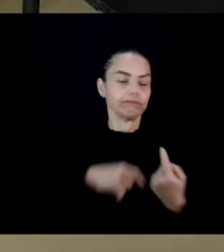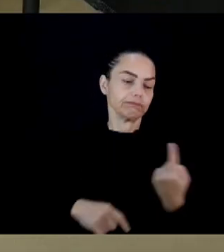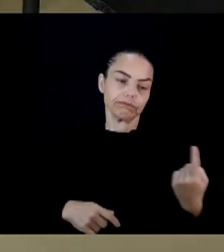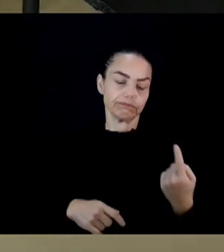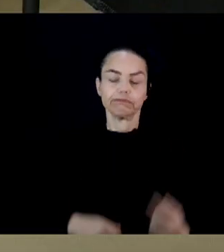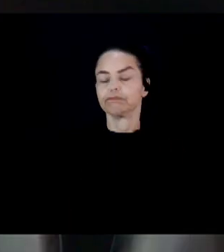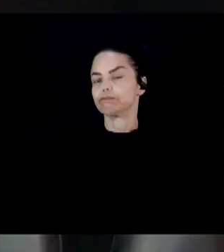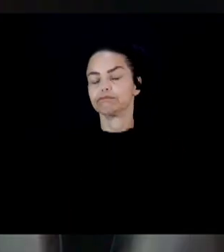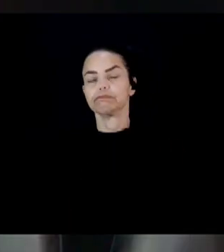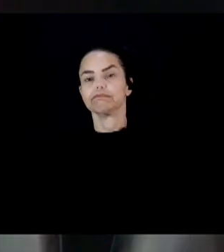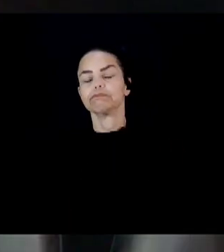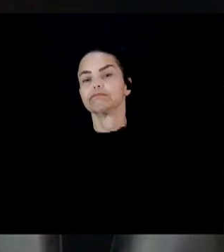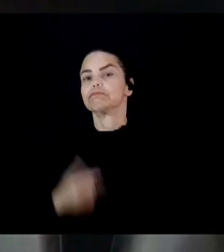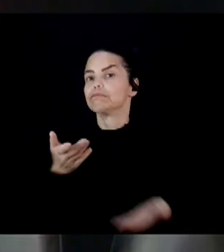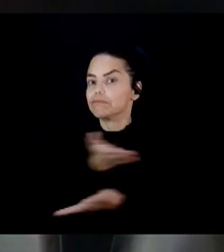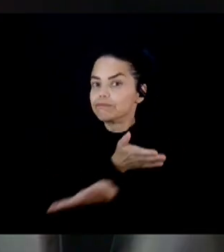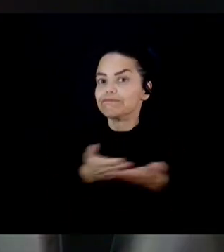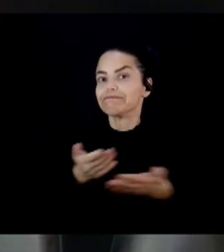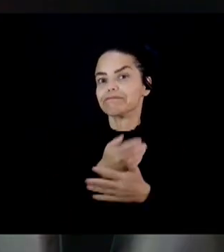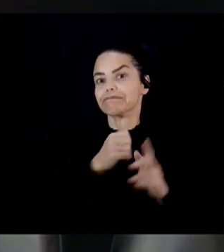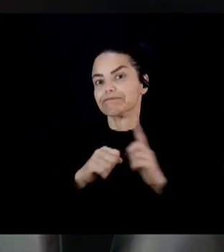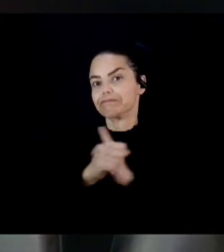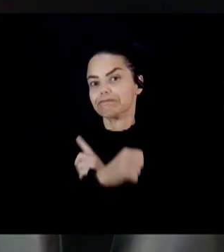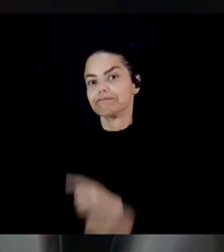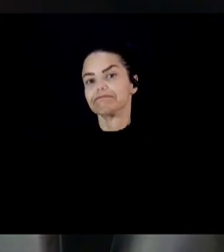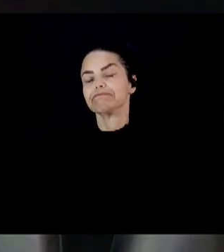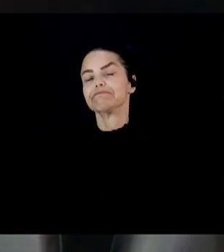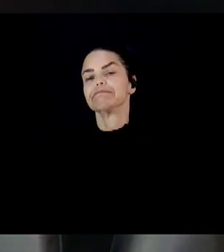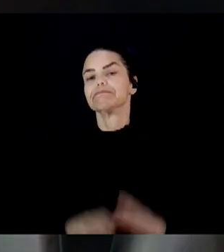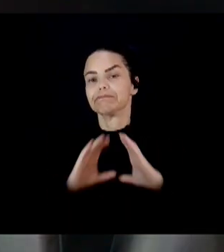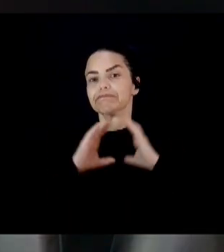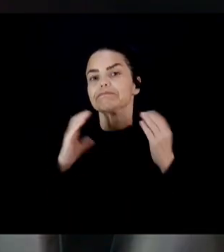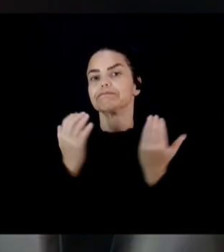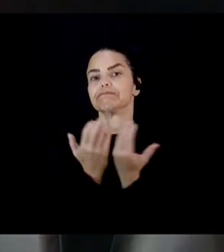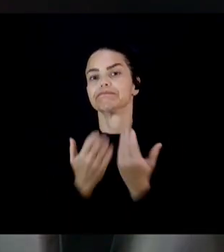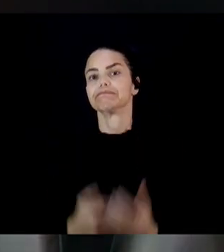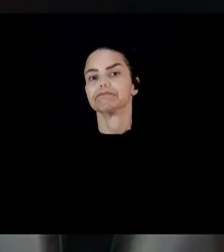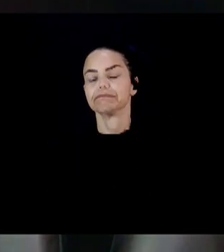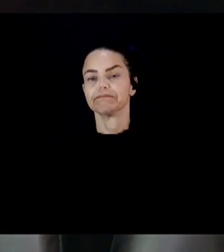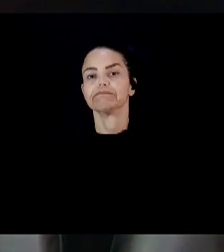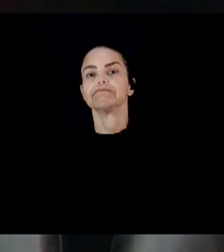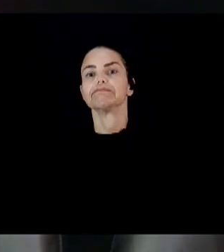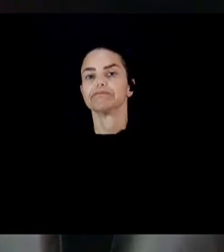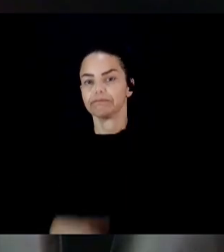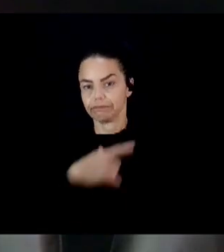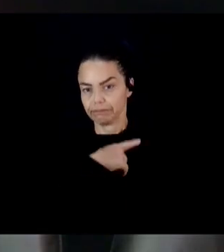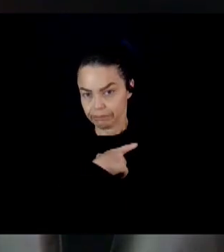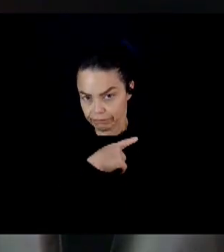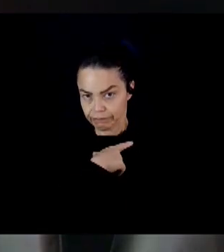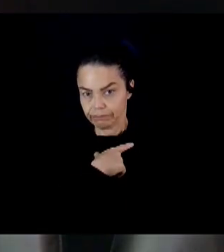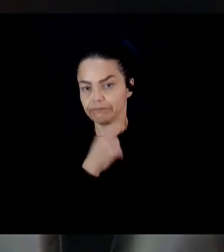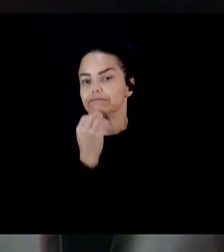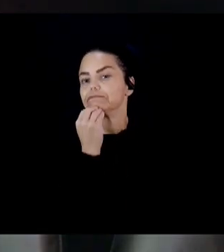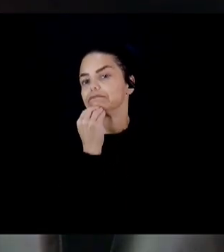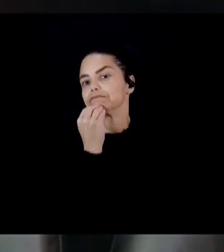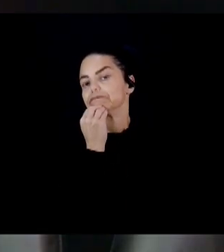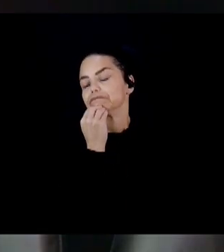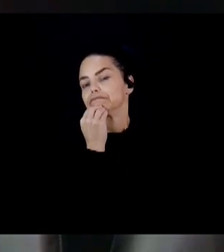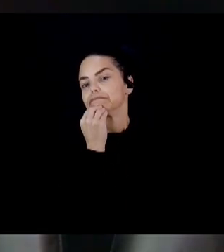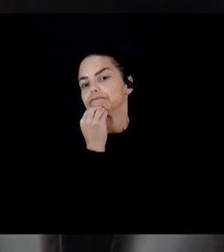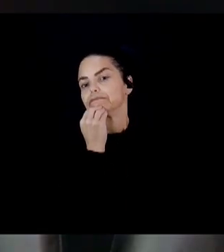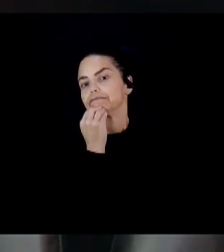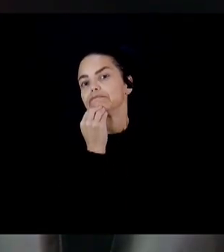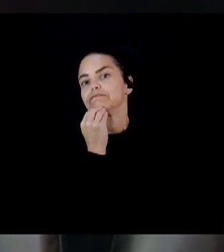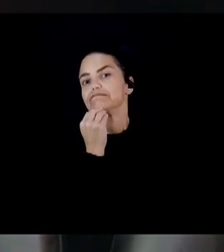a interação social com a comunidade, a gente tem a chance, né, além de dar